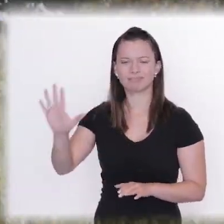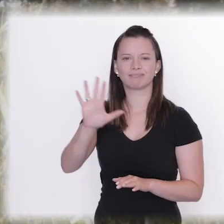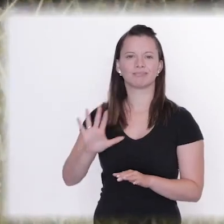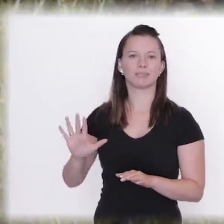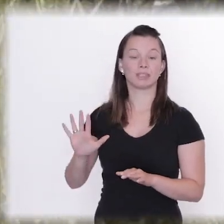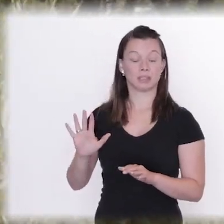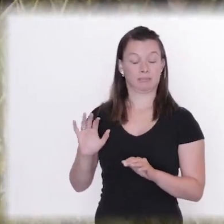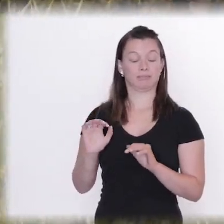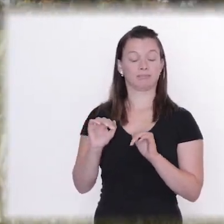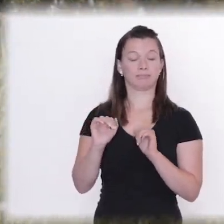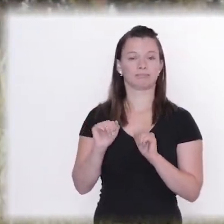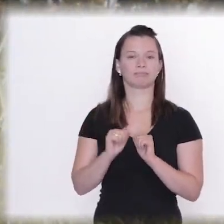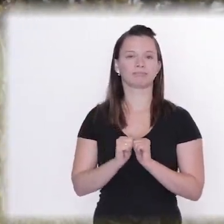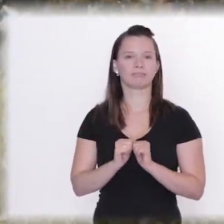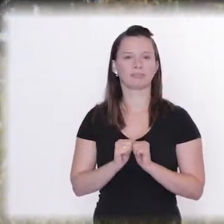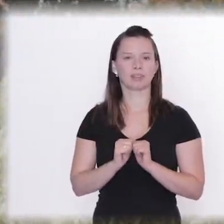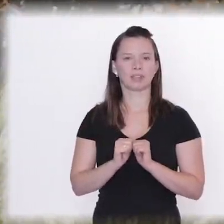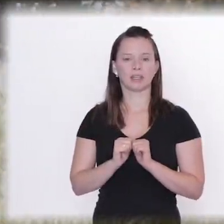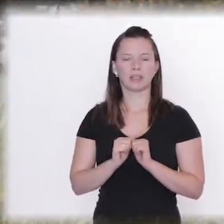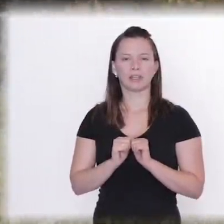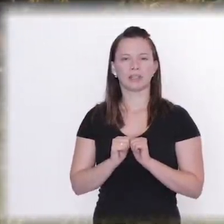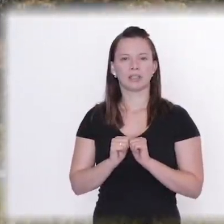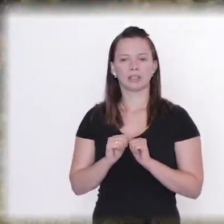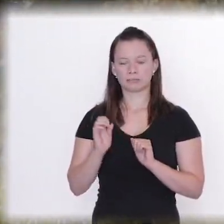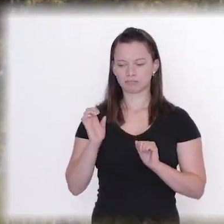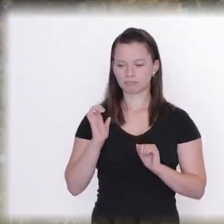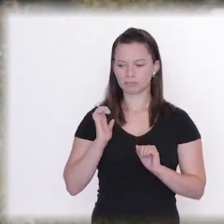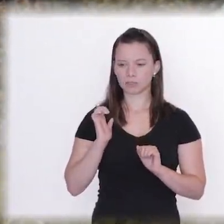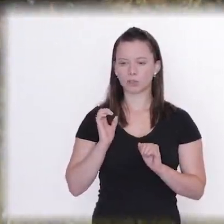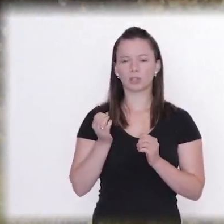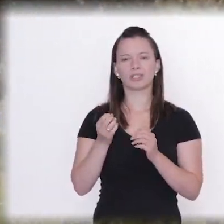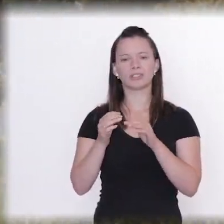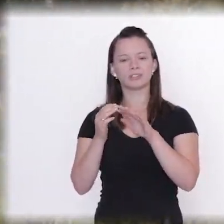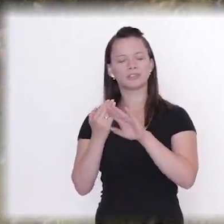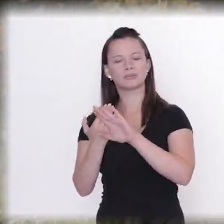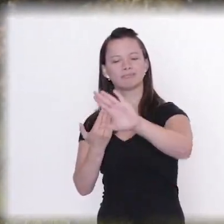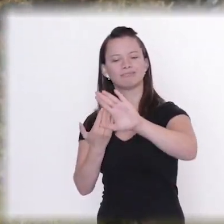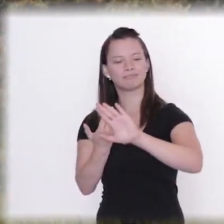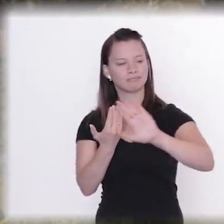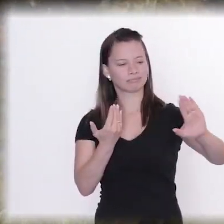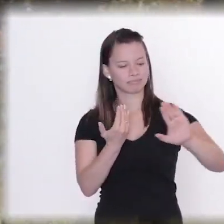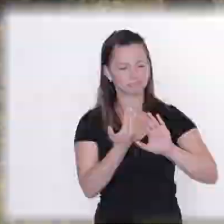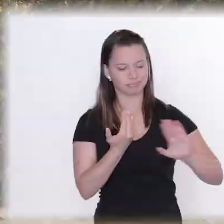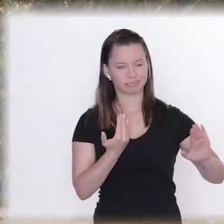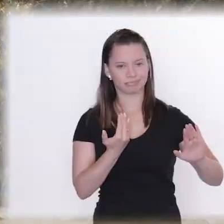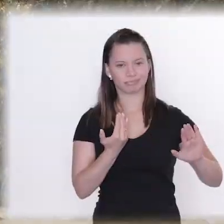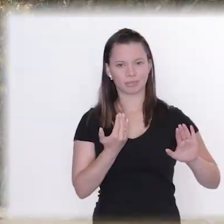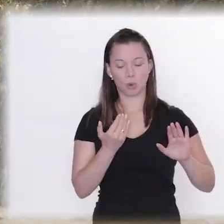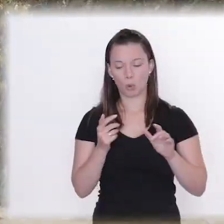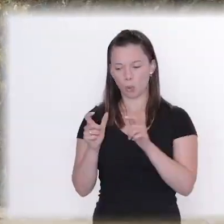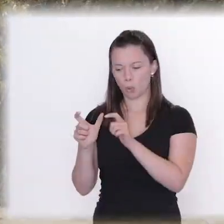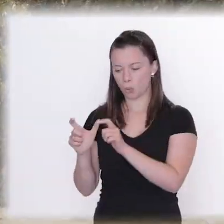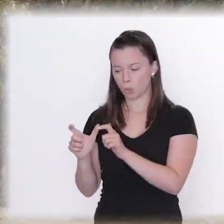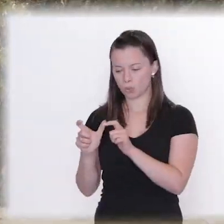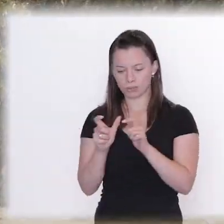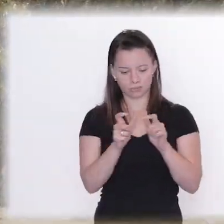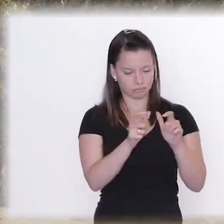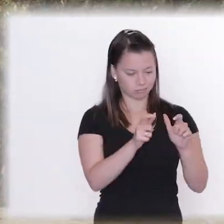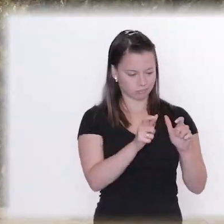né? Ele está bastante descolado das demais regiões da cidade e concentra a riqueza. E é